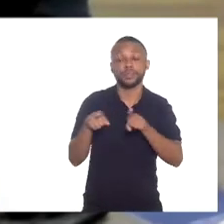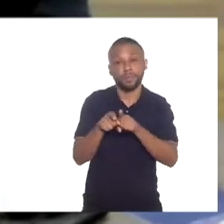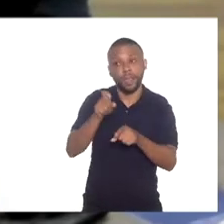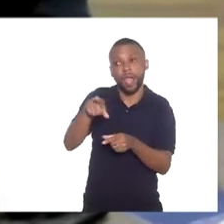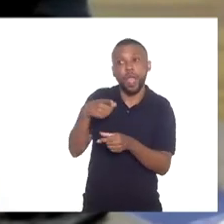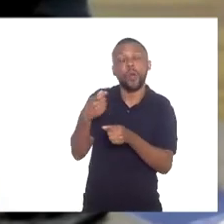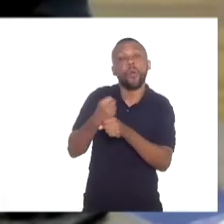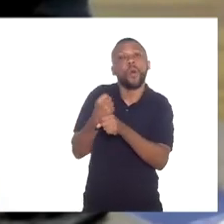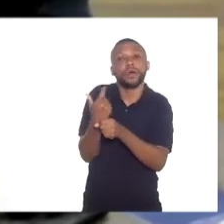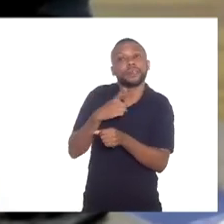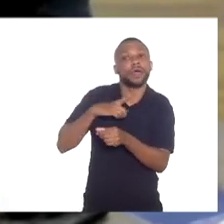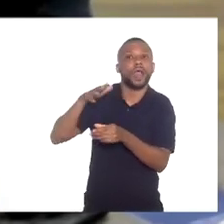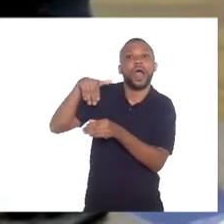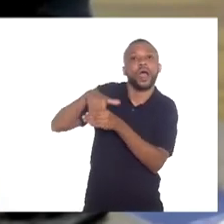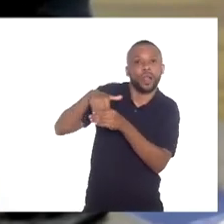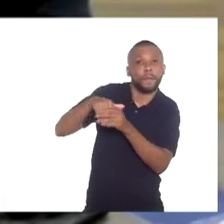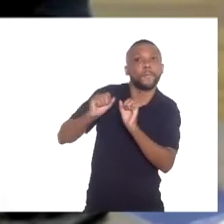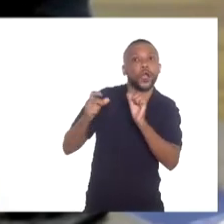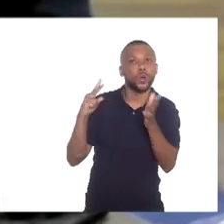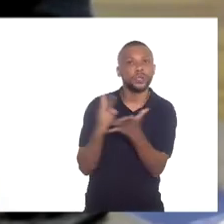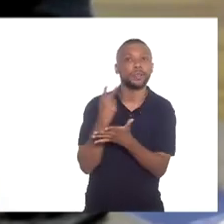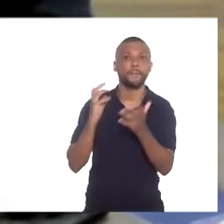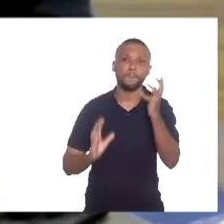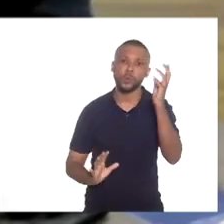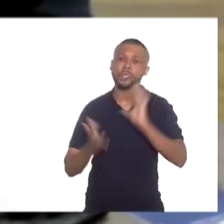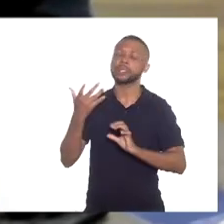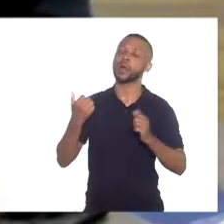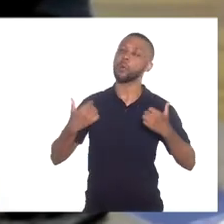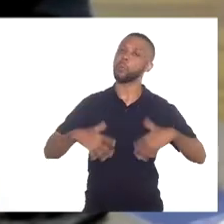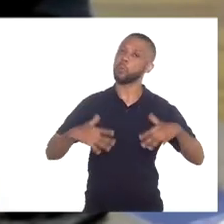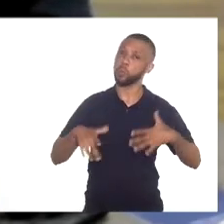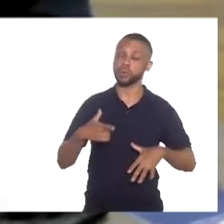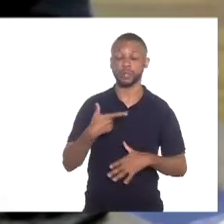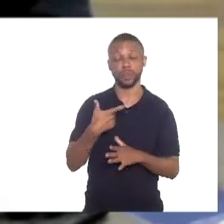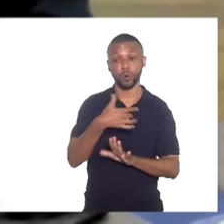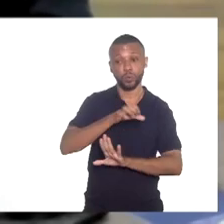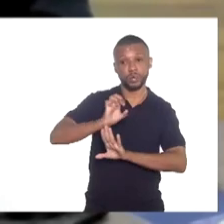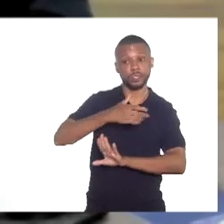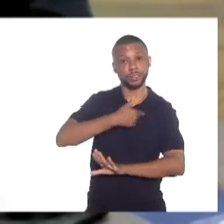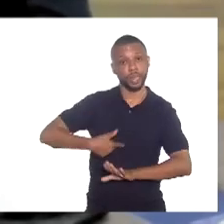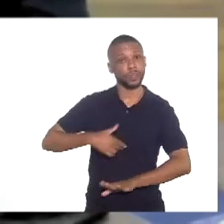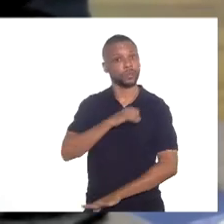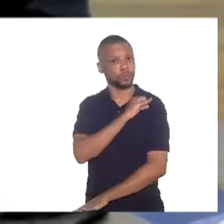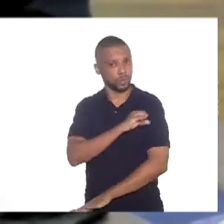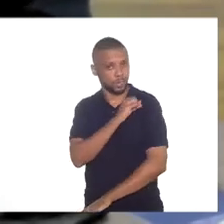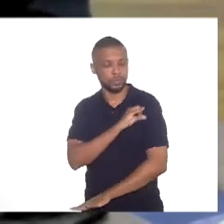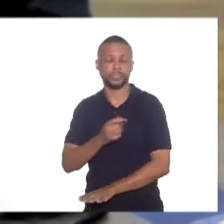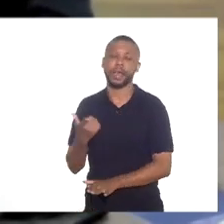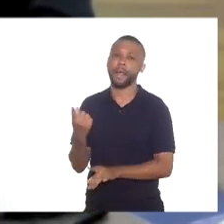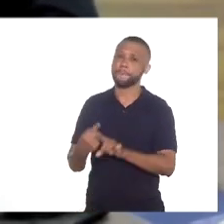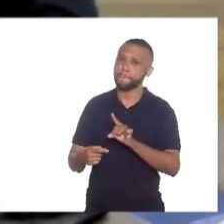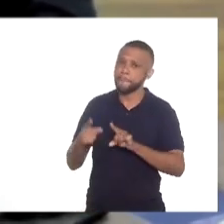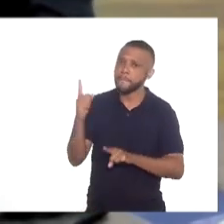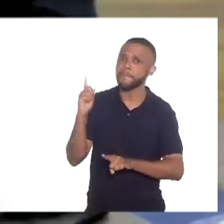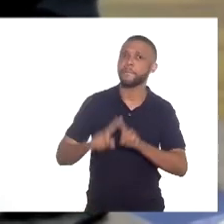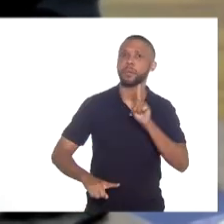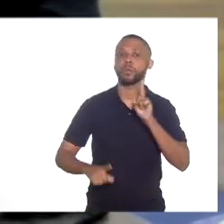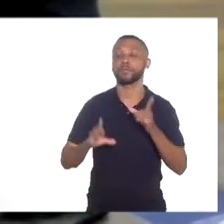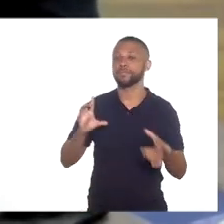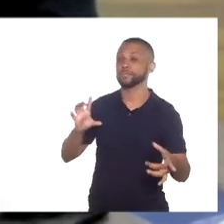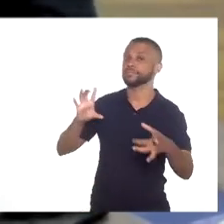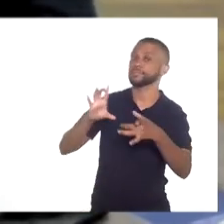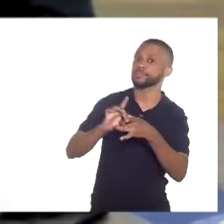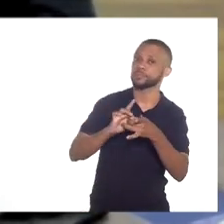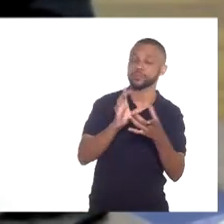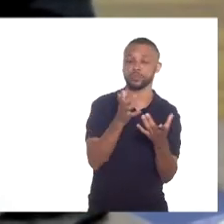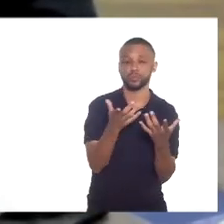tá certo? Pode trazer grandes mudanças aí, e o estado do Rio de Janeiro realmente está deslanchando a partir dos complexos produtivos, e um deles, com